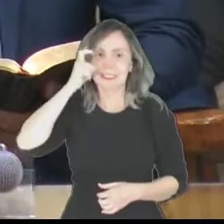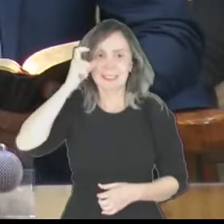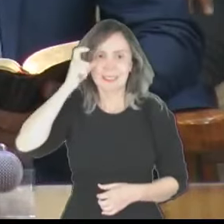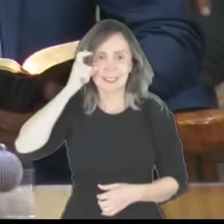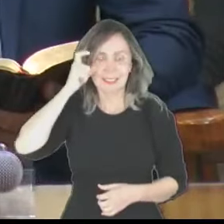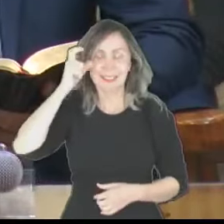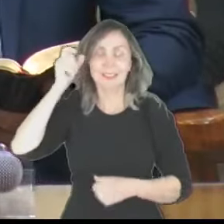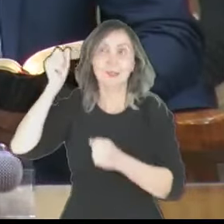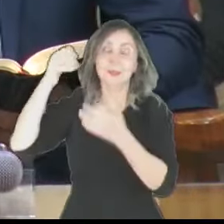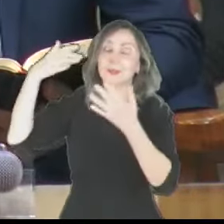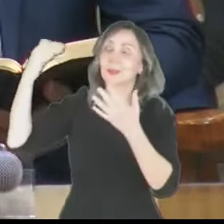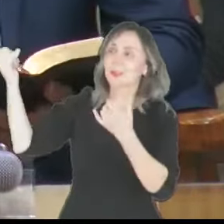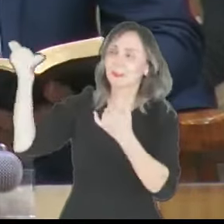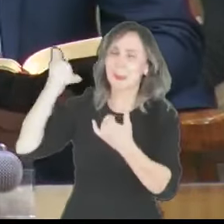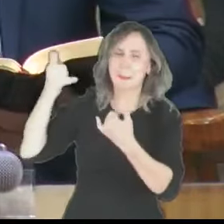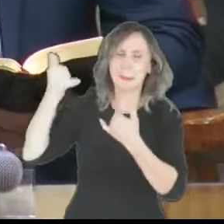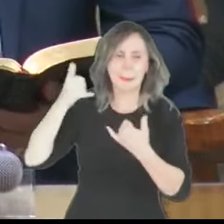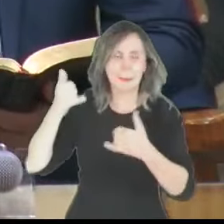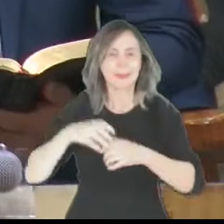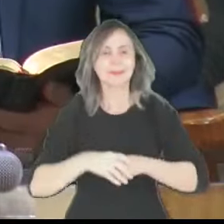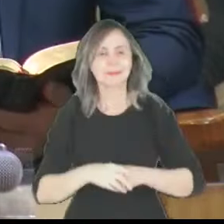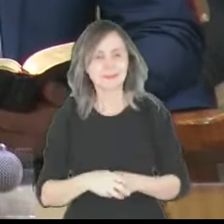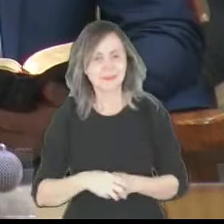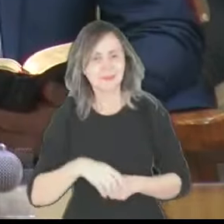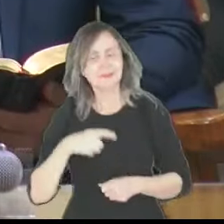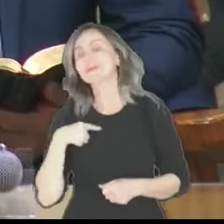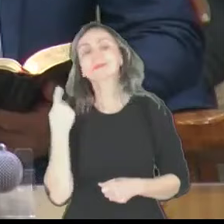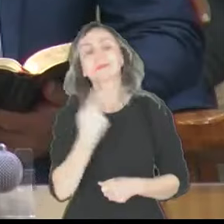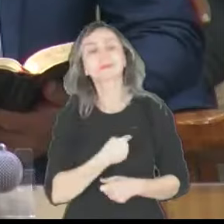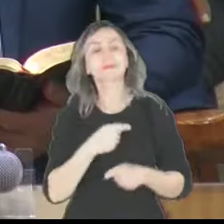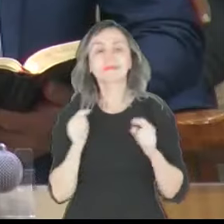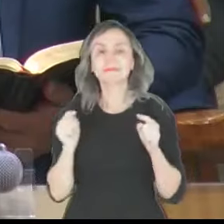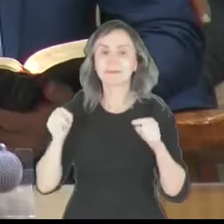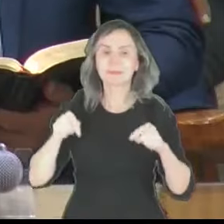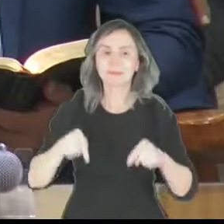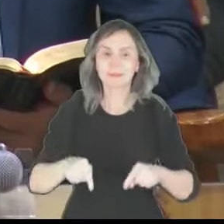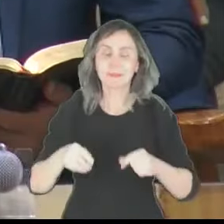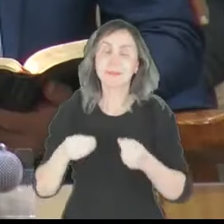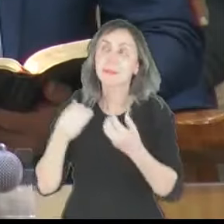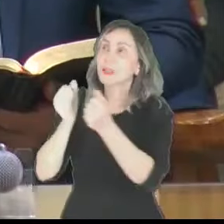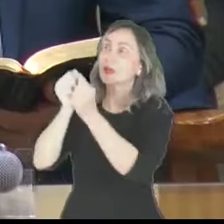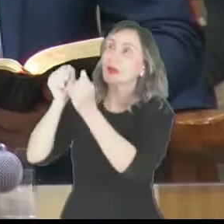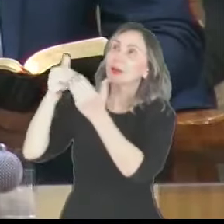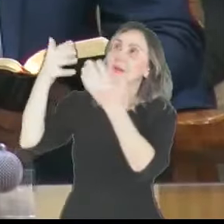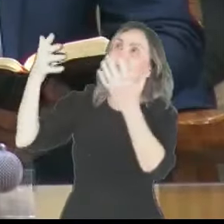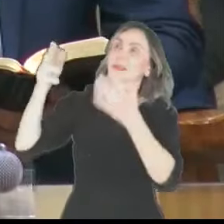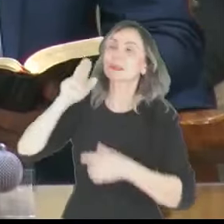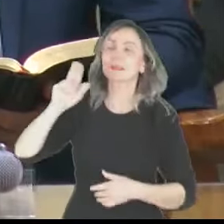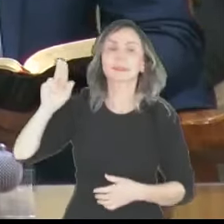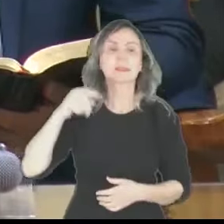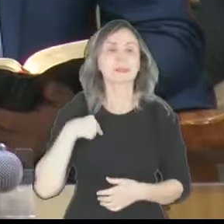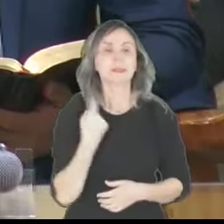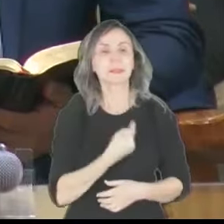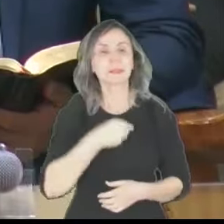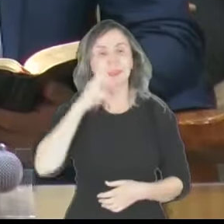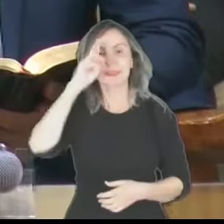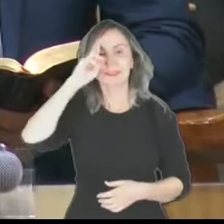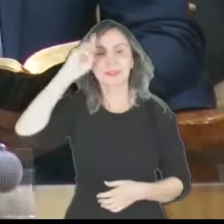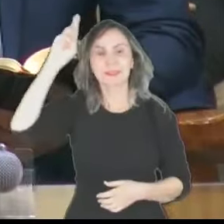gloriosas. Nós estamos aqui para glorificar o nome de nosso Senhor e Salvador